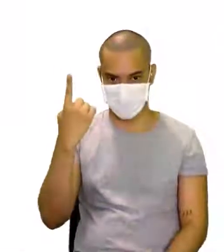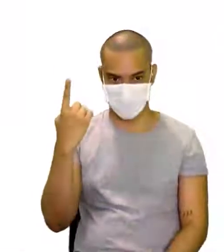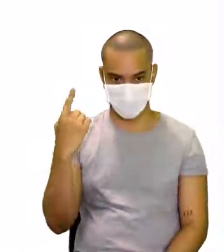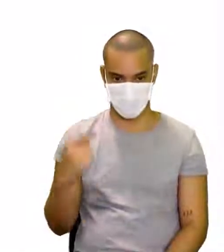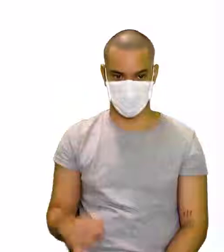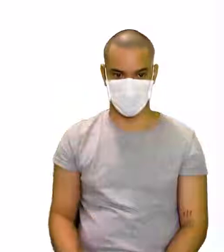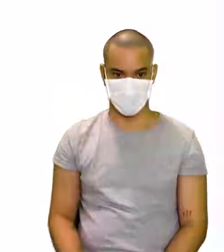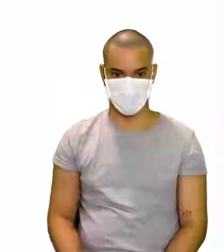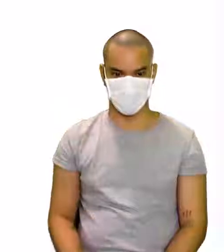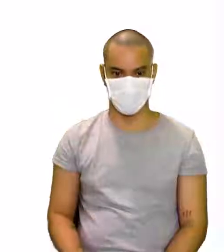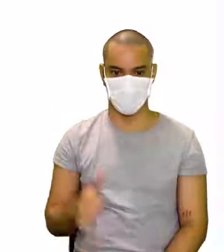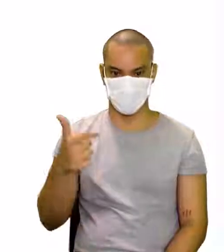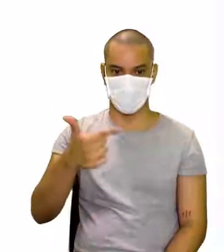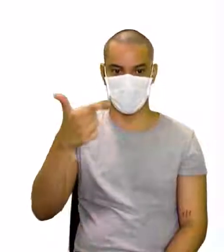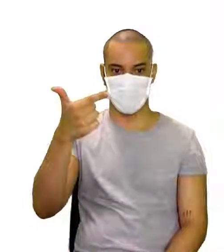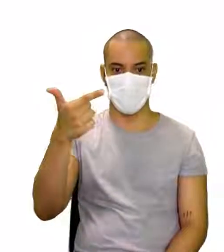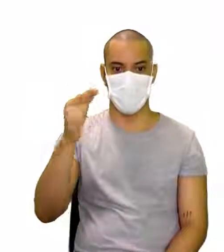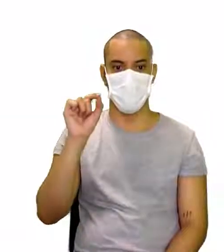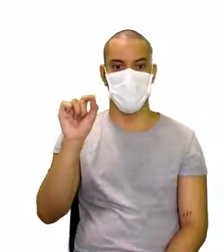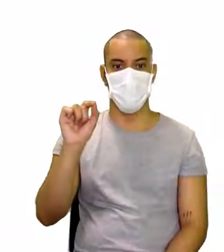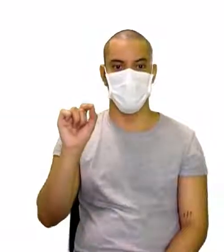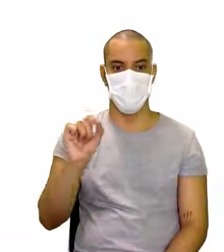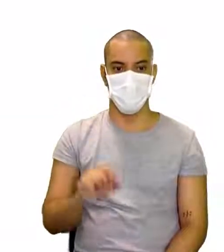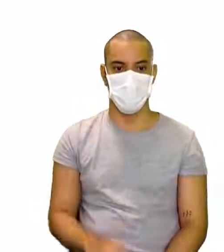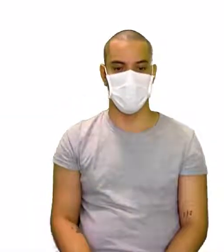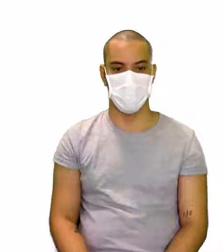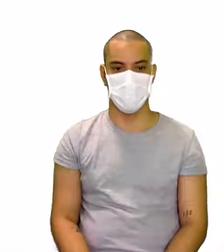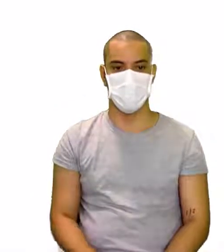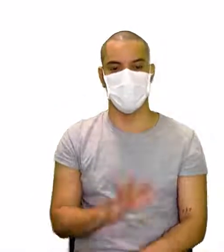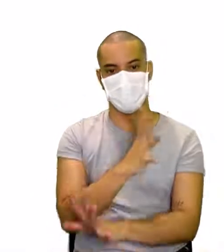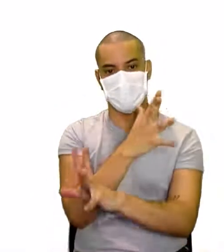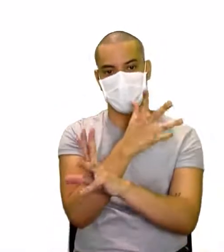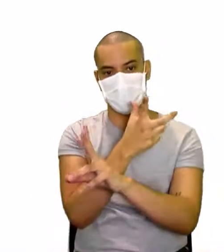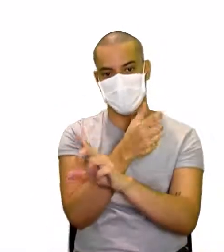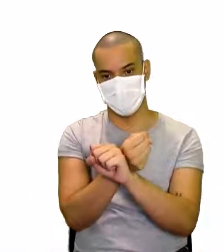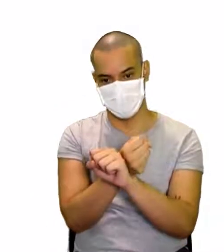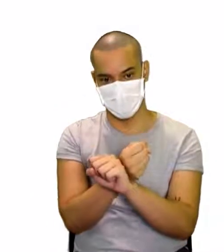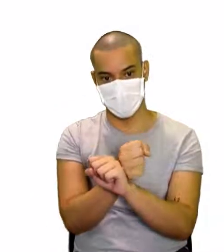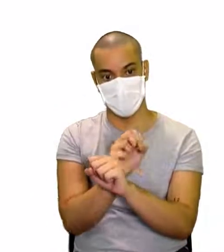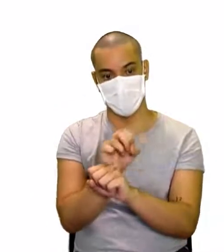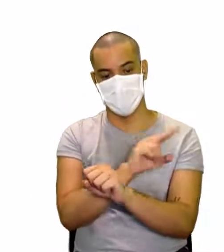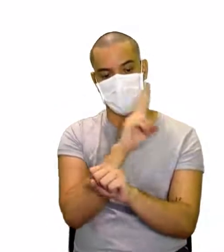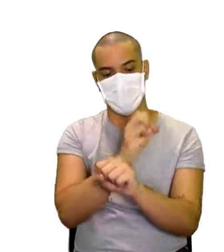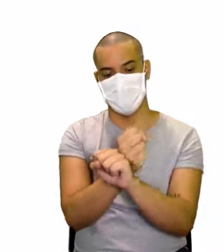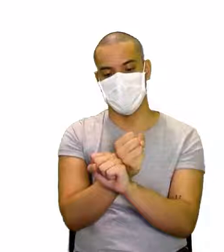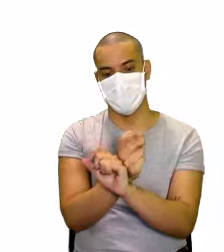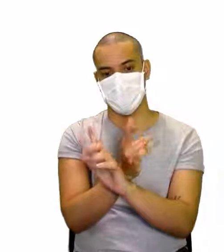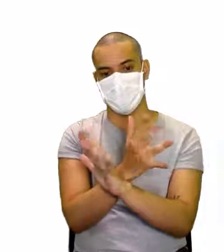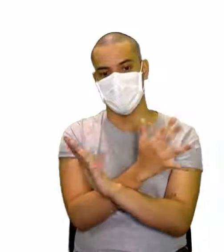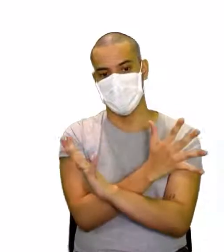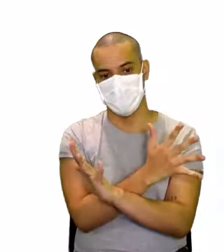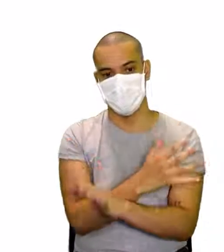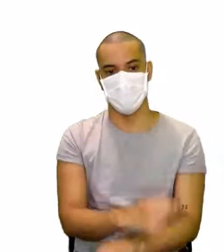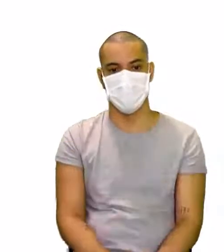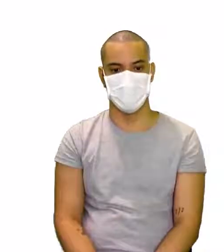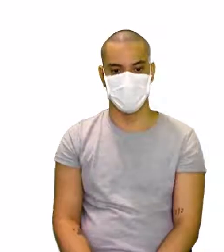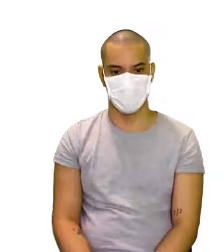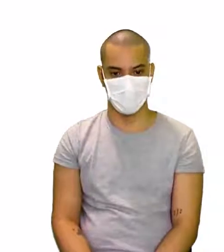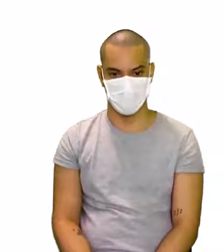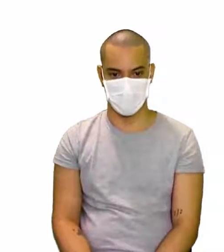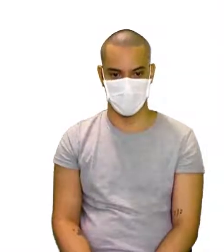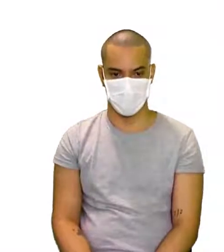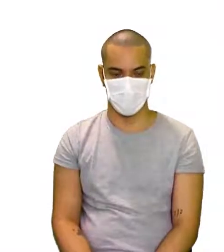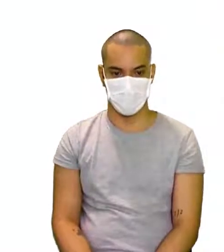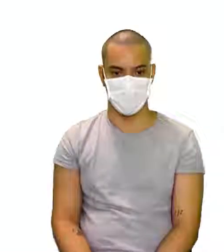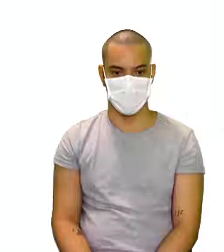A segunda é o quê? A atração ou repulsão. Então, nós temos que os polos,